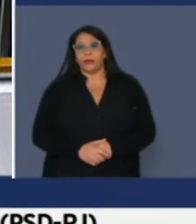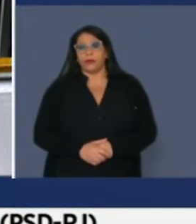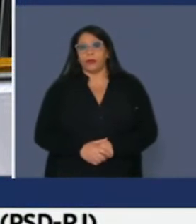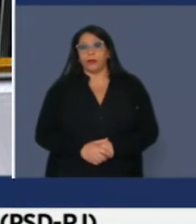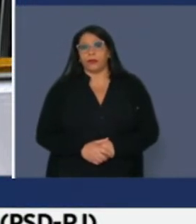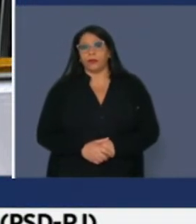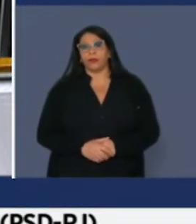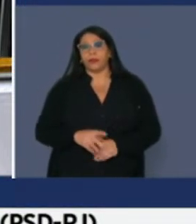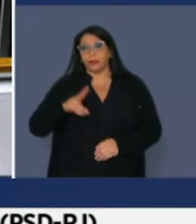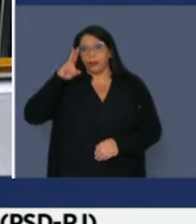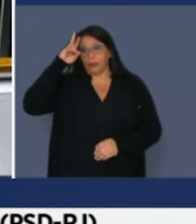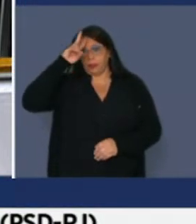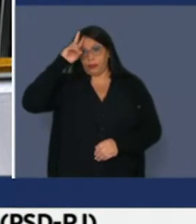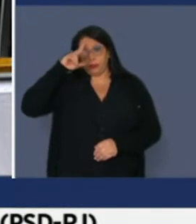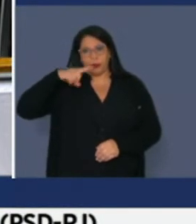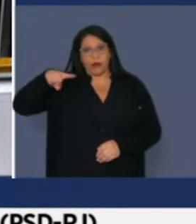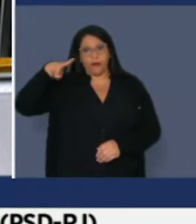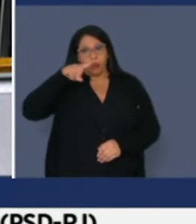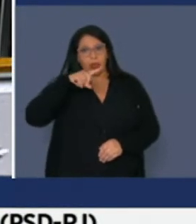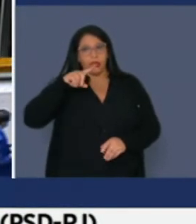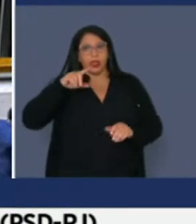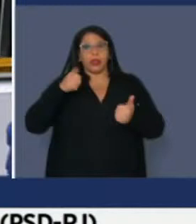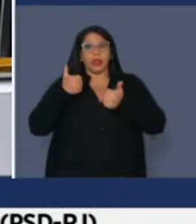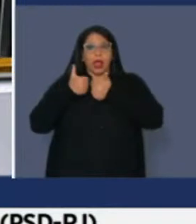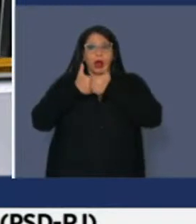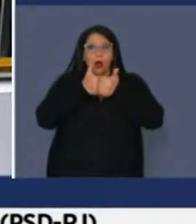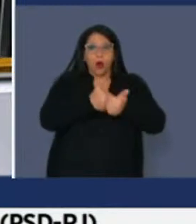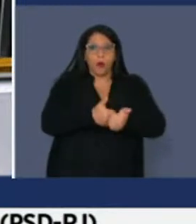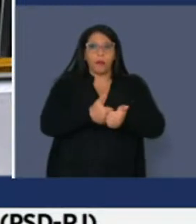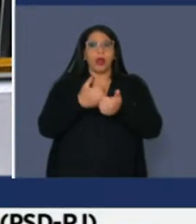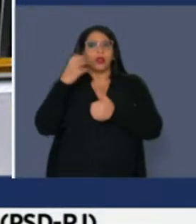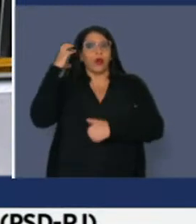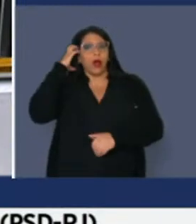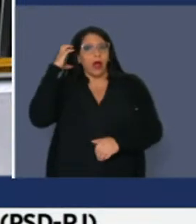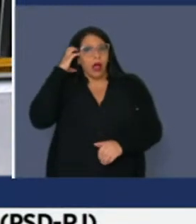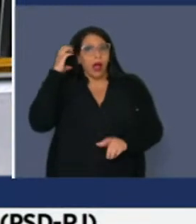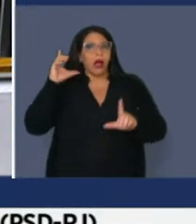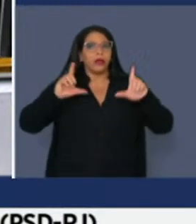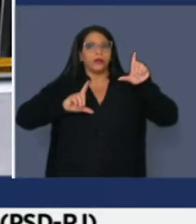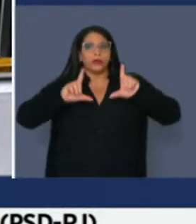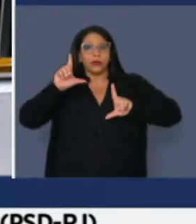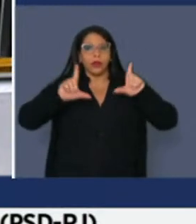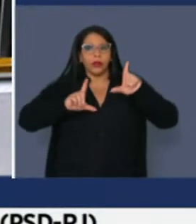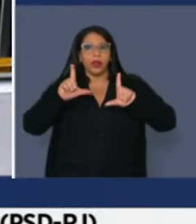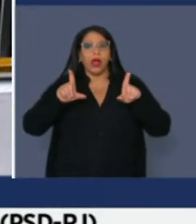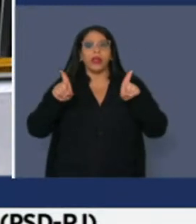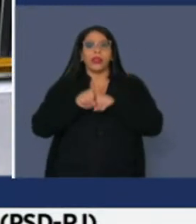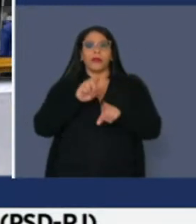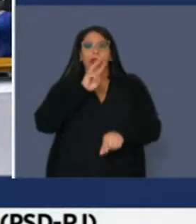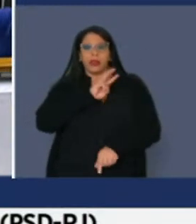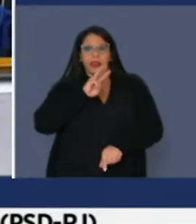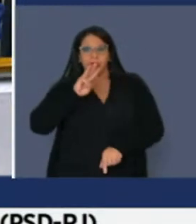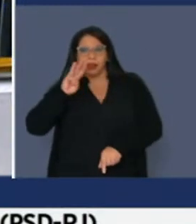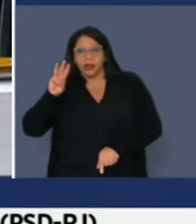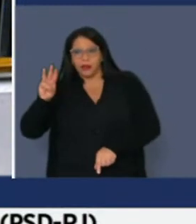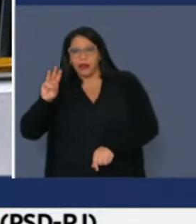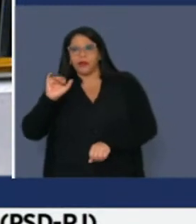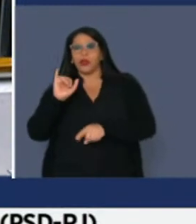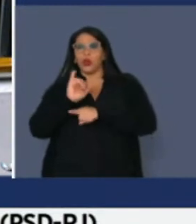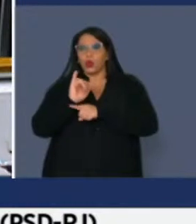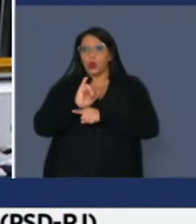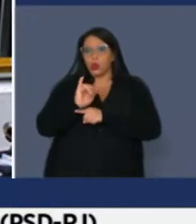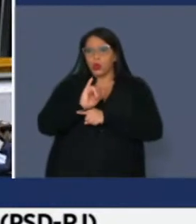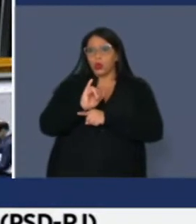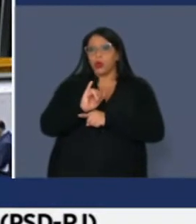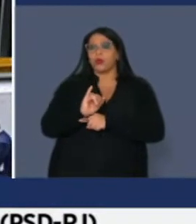E lembrando para você que nos acompanha pela Rádio Câmara, TV Câmara e também pela página da Câmara dos Deputados no YouTube, para que a deputada